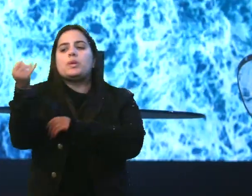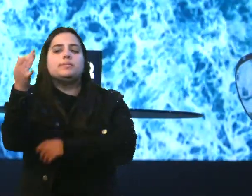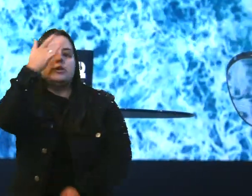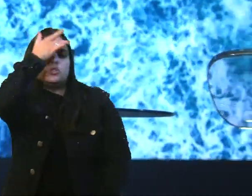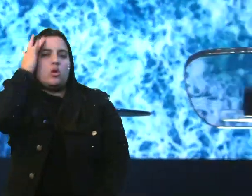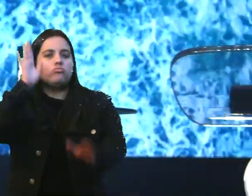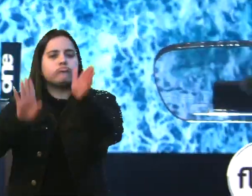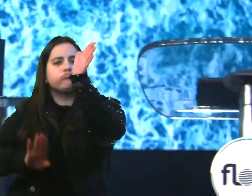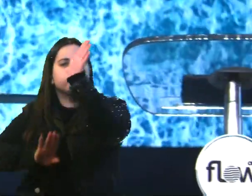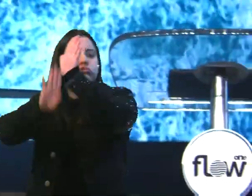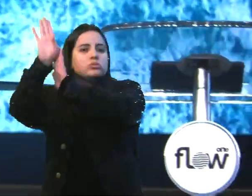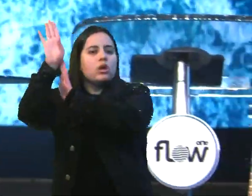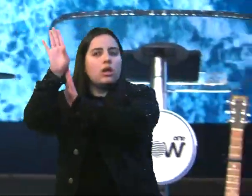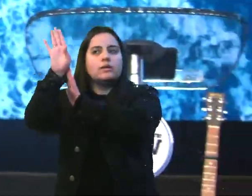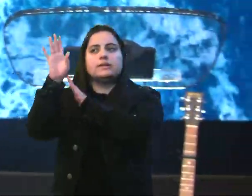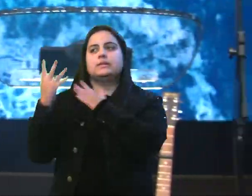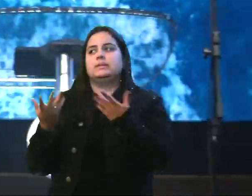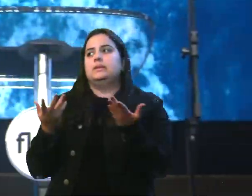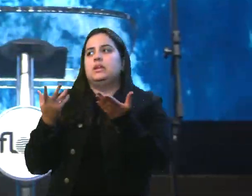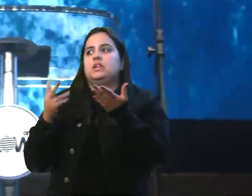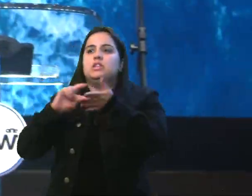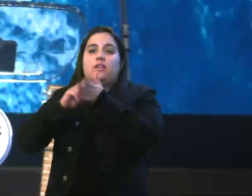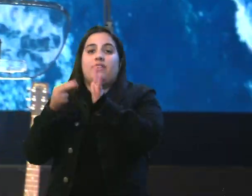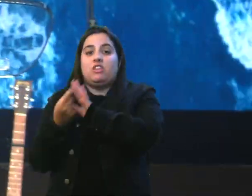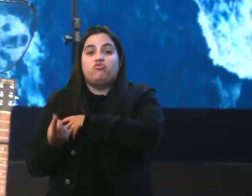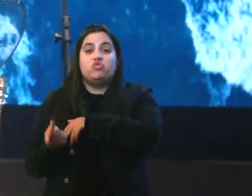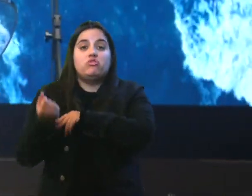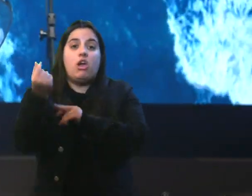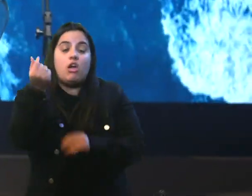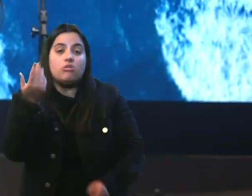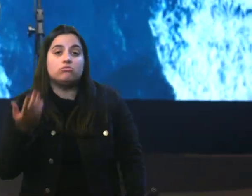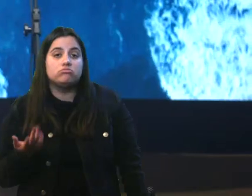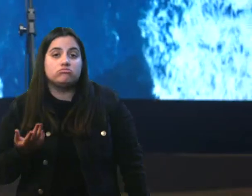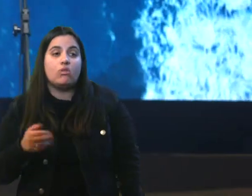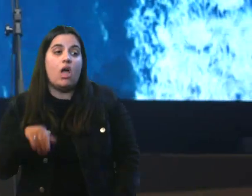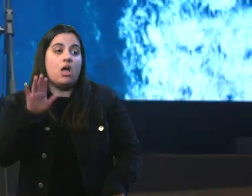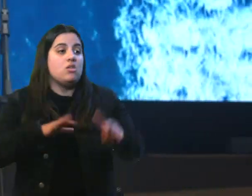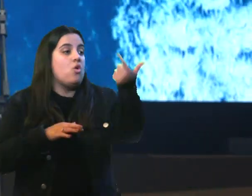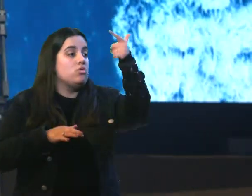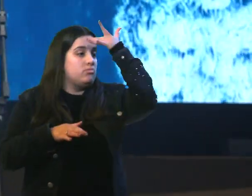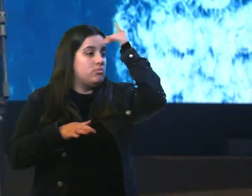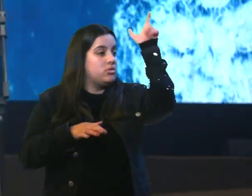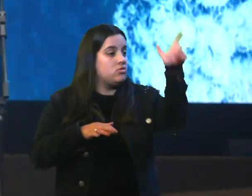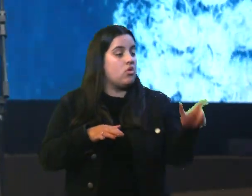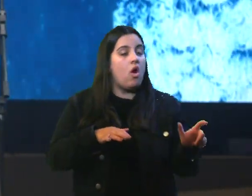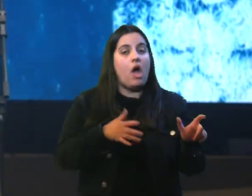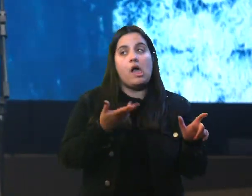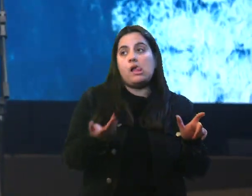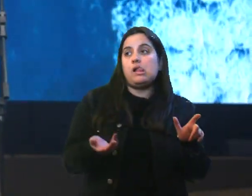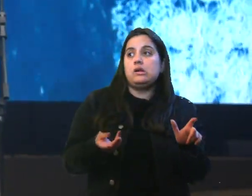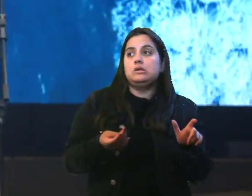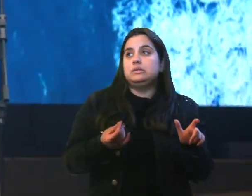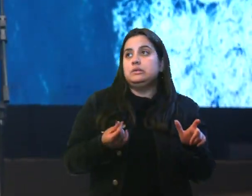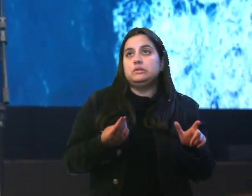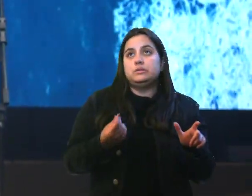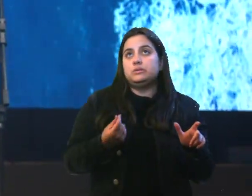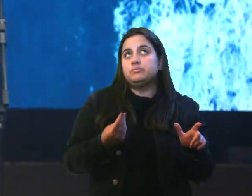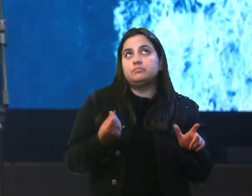sucesso pode ser dinheiro, para outros pode ser